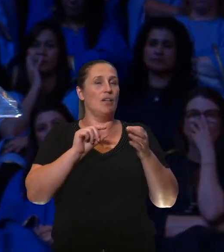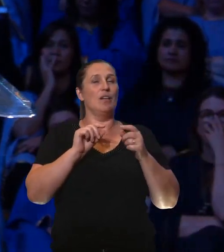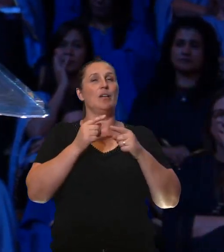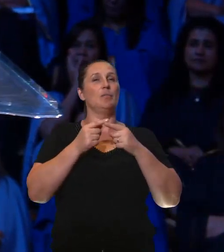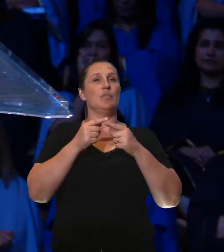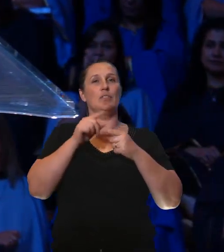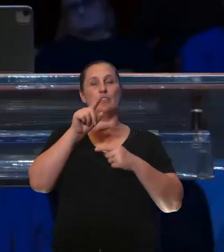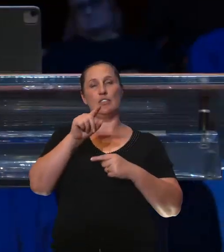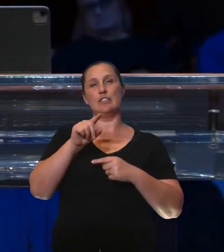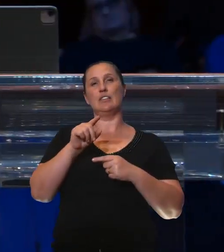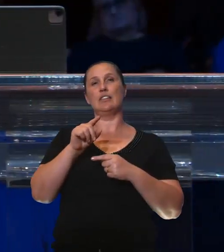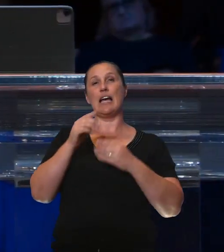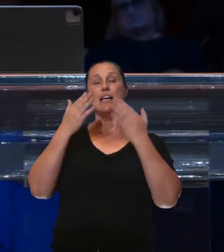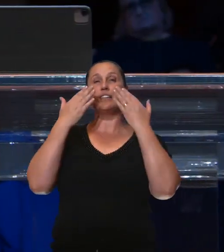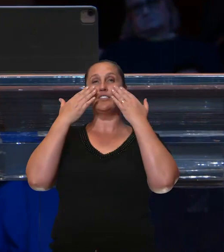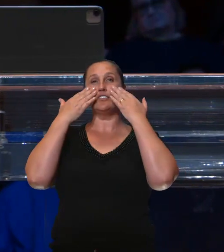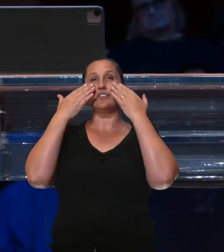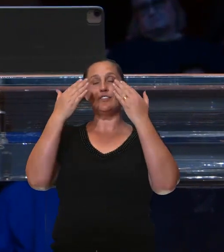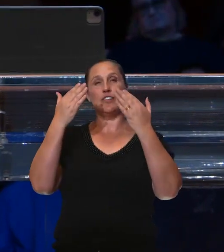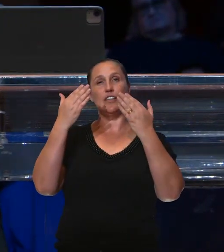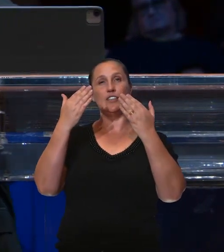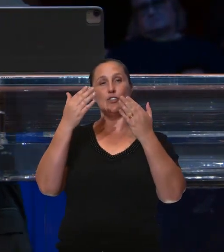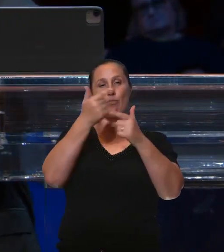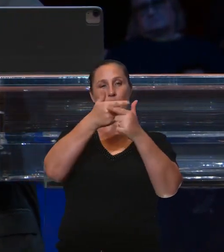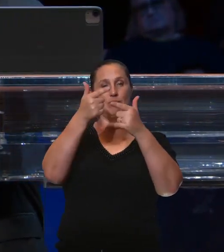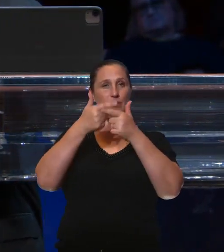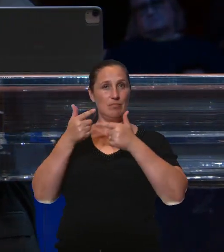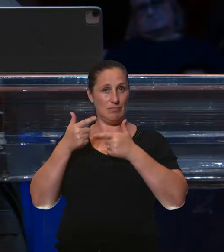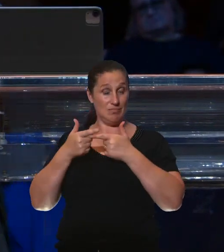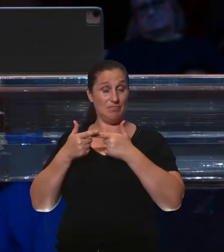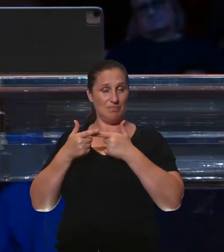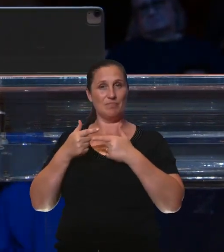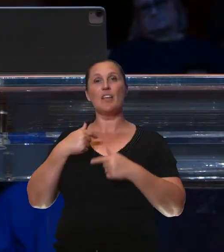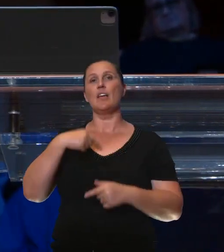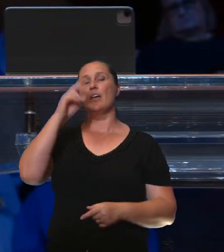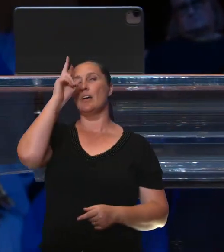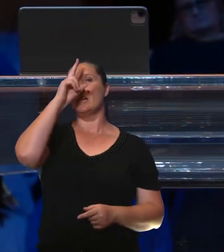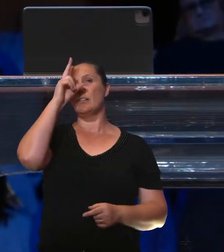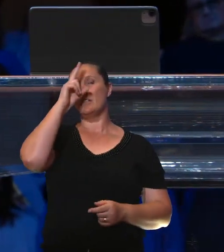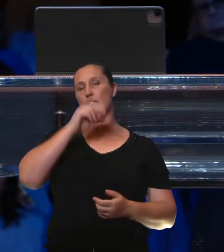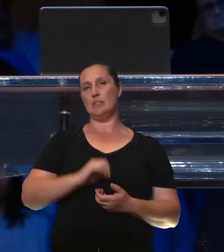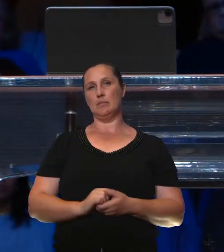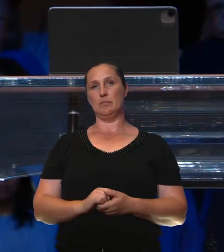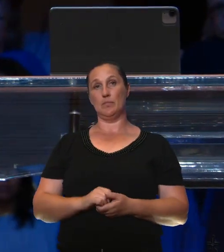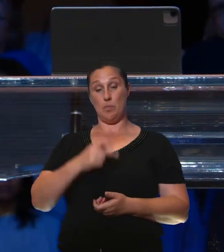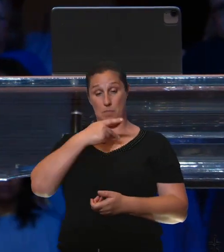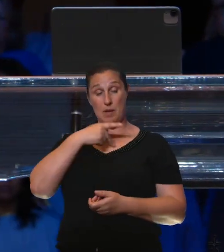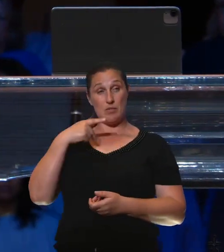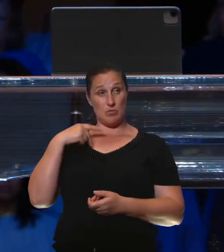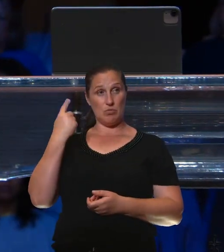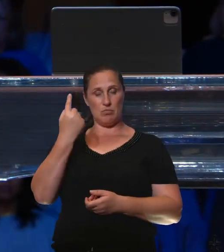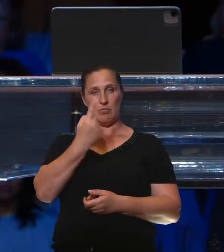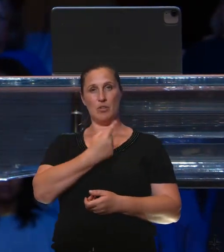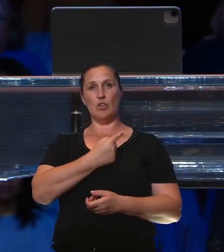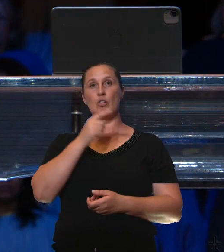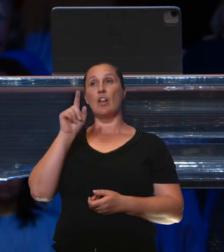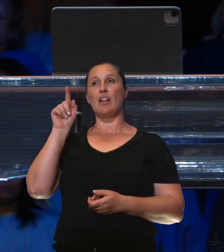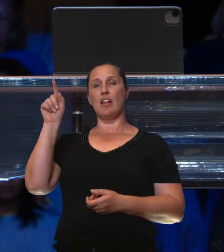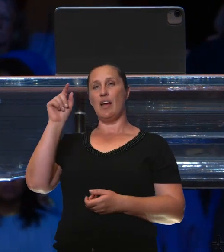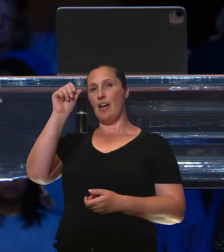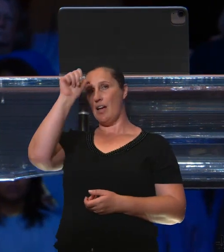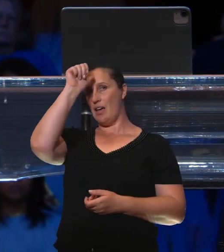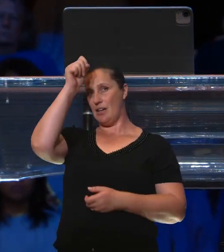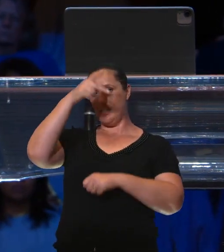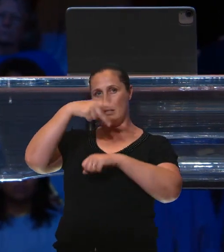porque você está de frente a um opositor. Eu me lembro de um pastor nosso, na Índia,